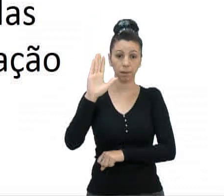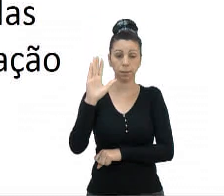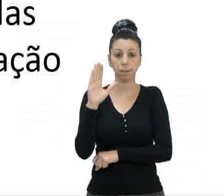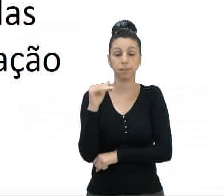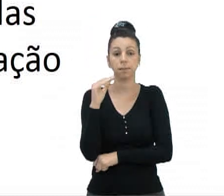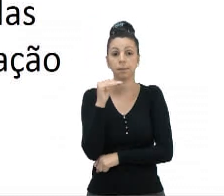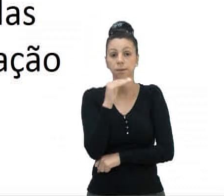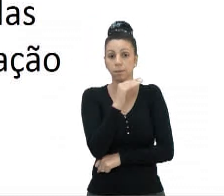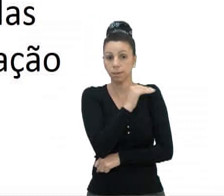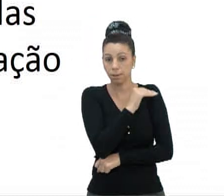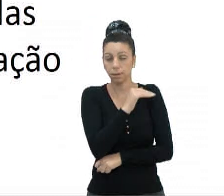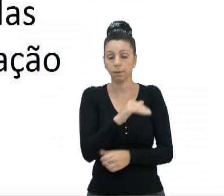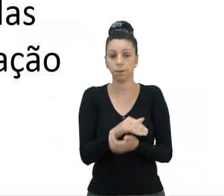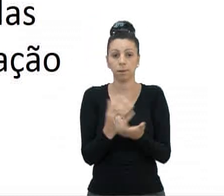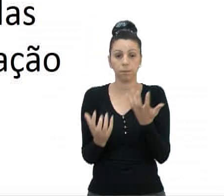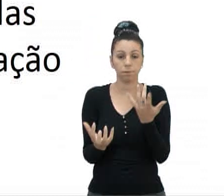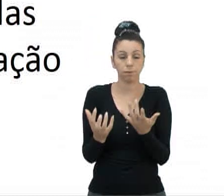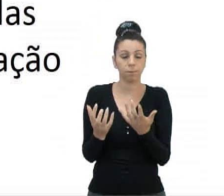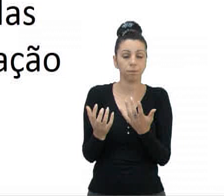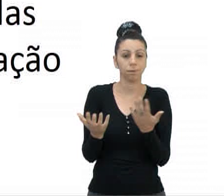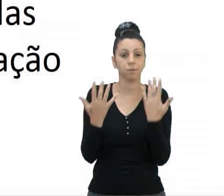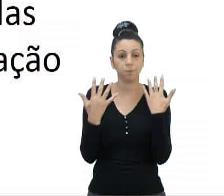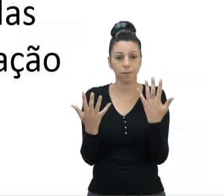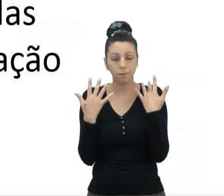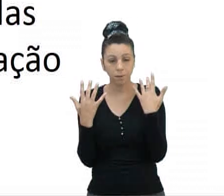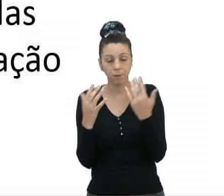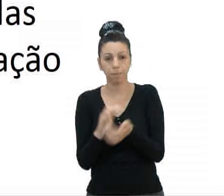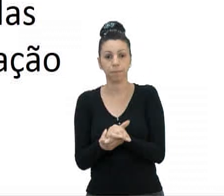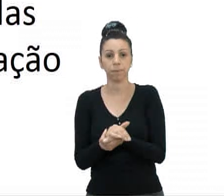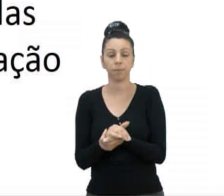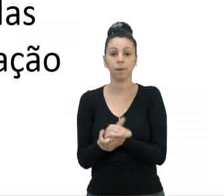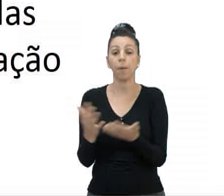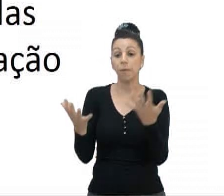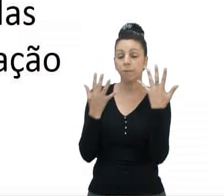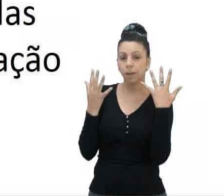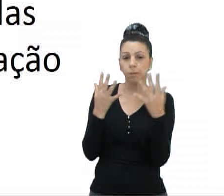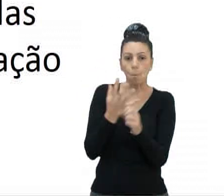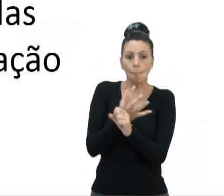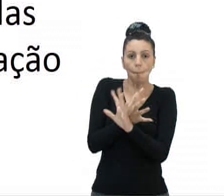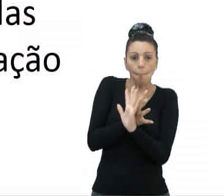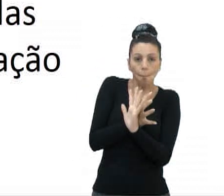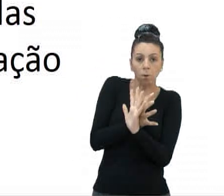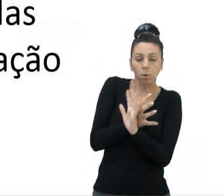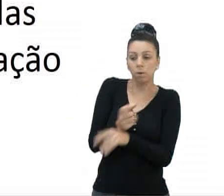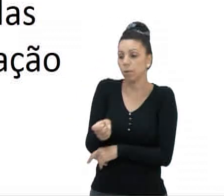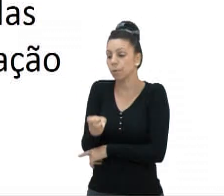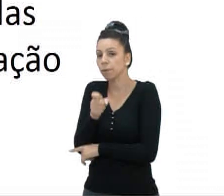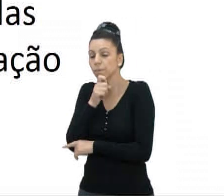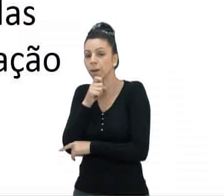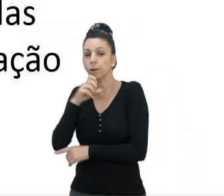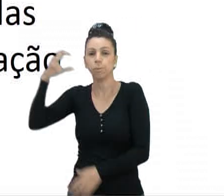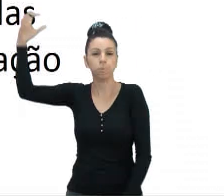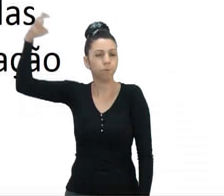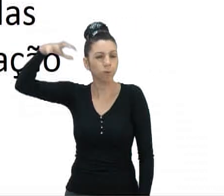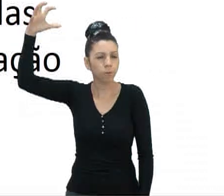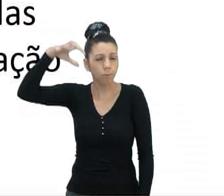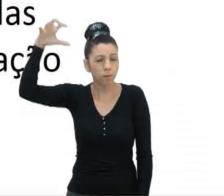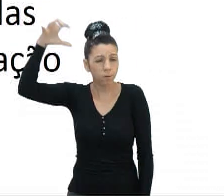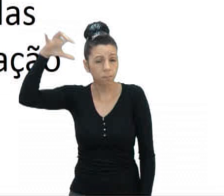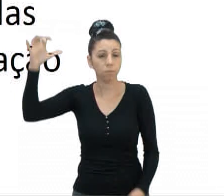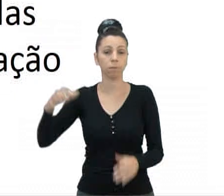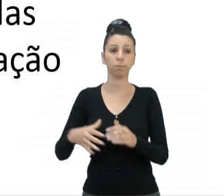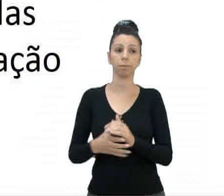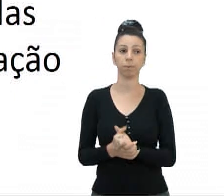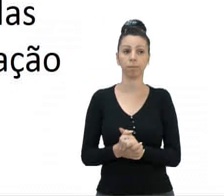temperatura. Os verões são secos e os invernos chuvosos. Então, principais características: clima mediterrâneo